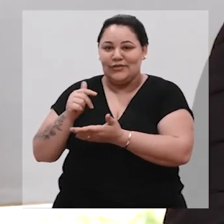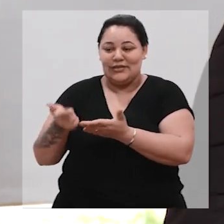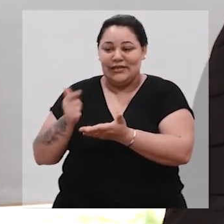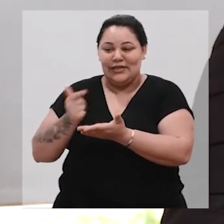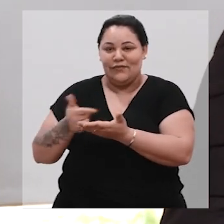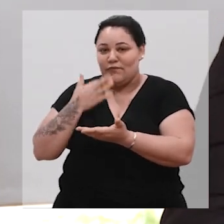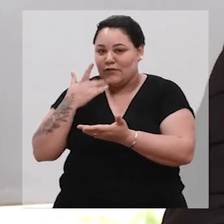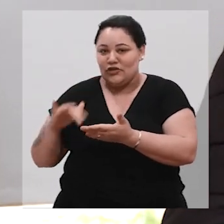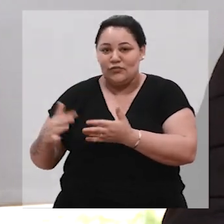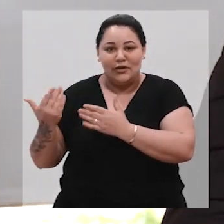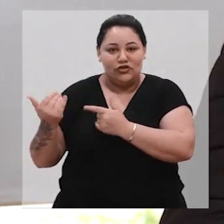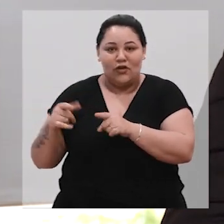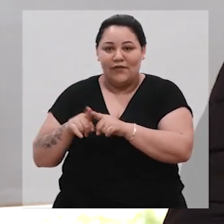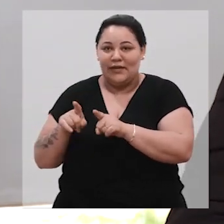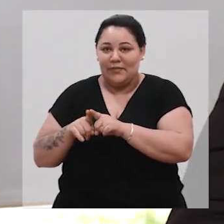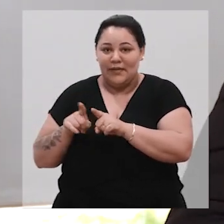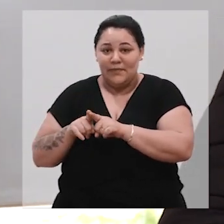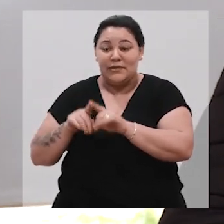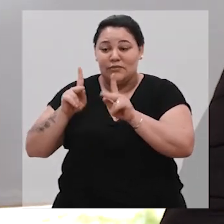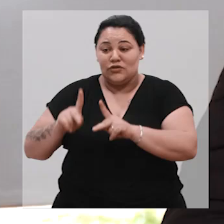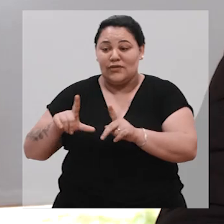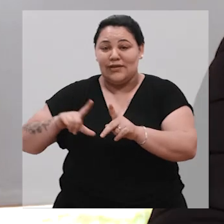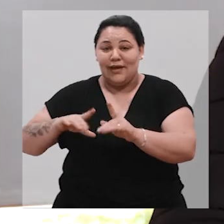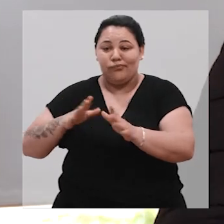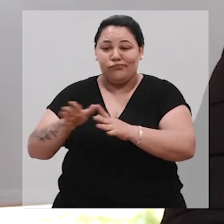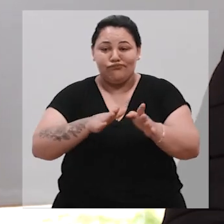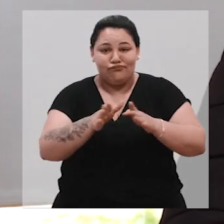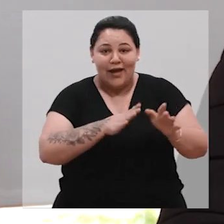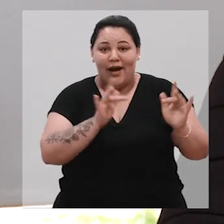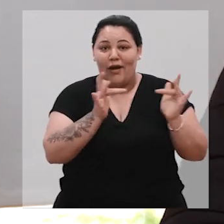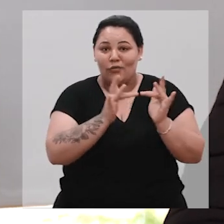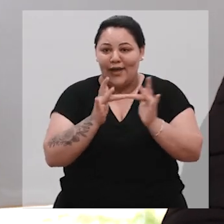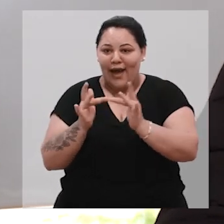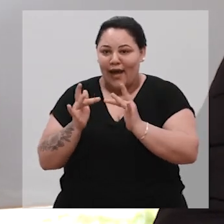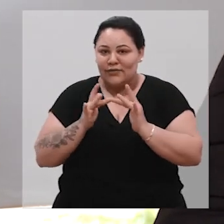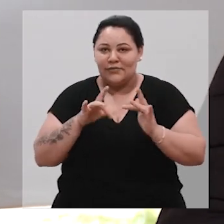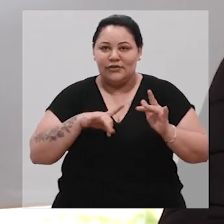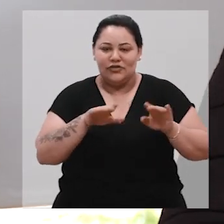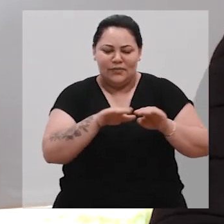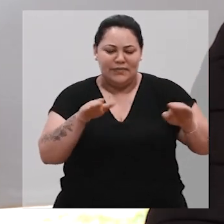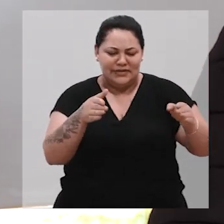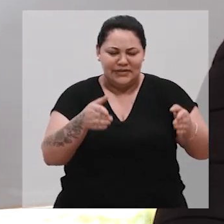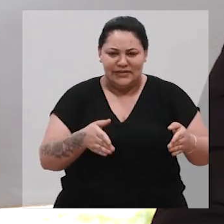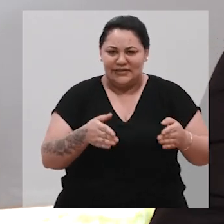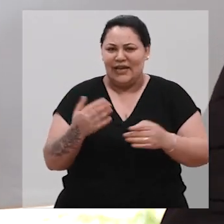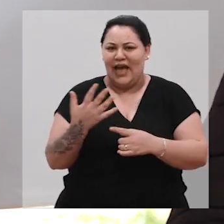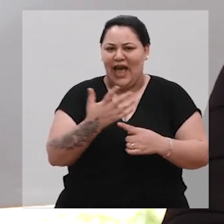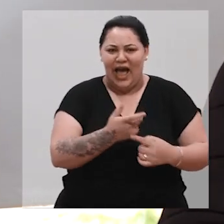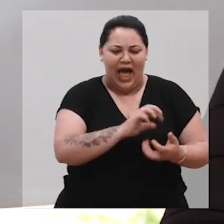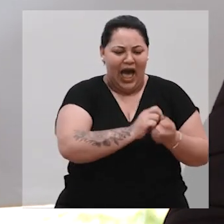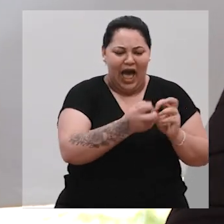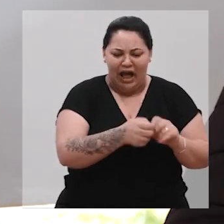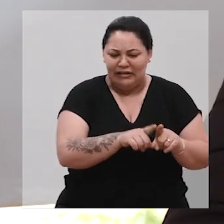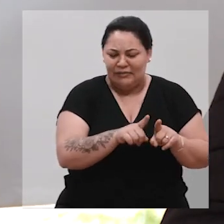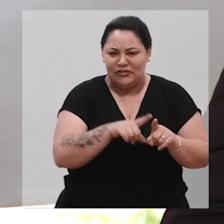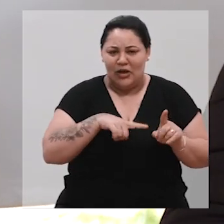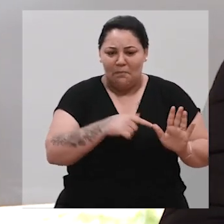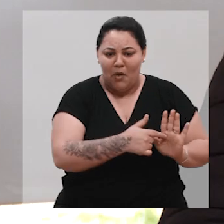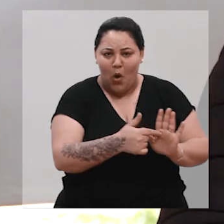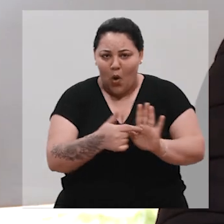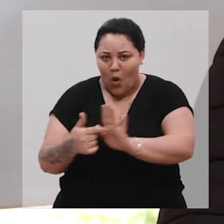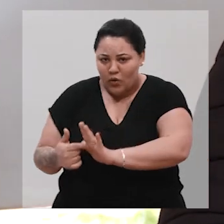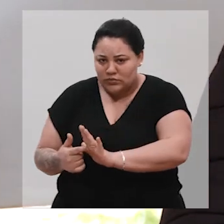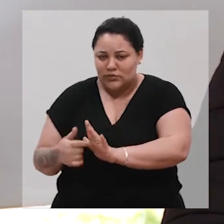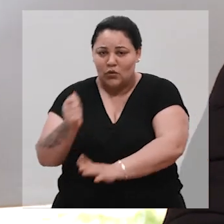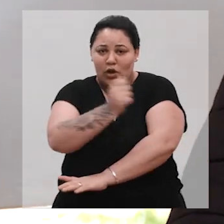trazia um acervo de livros infantis, infanto-juvenis, para a gurizada ter esse contato. Vinha as mesinhas, o pessoal desenhar, tinha exposição